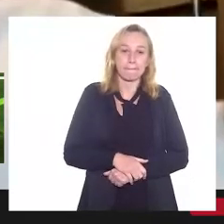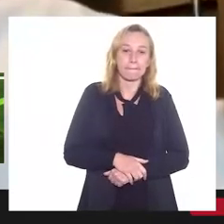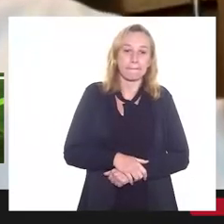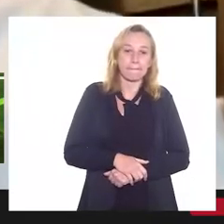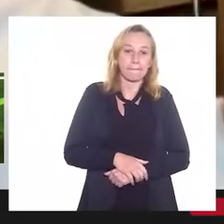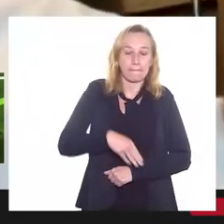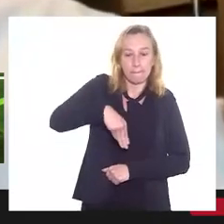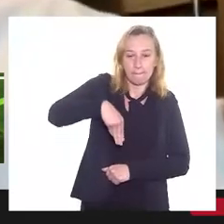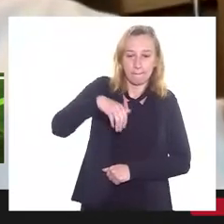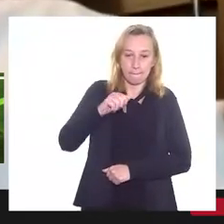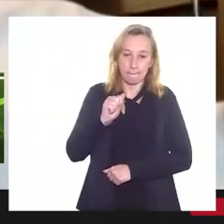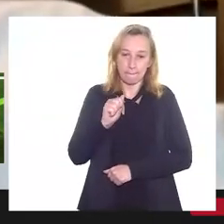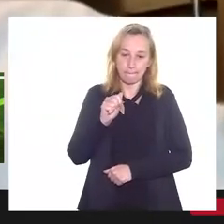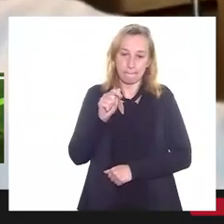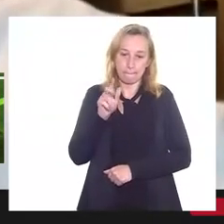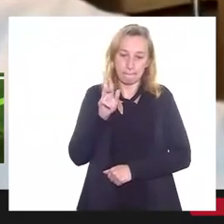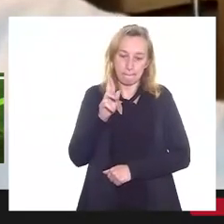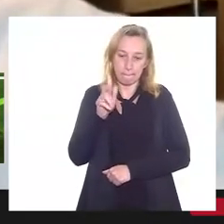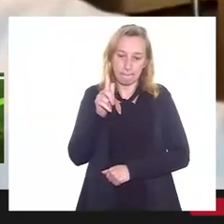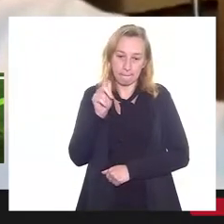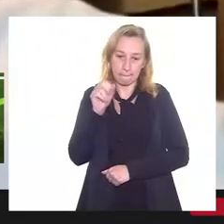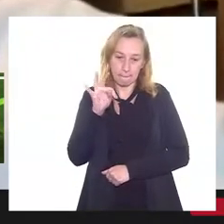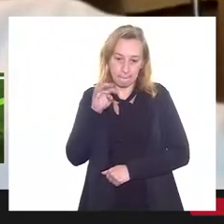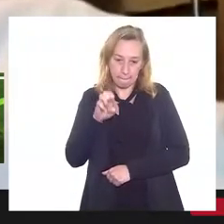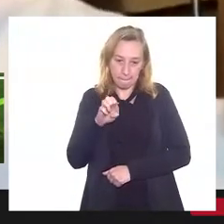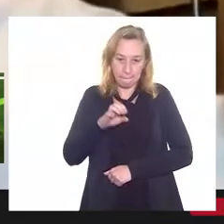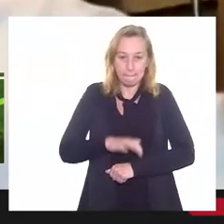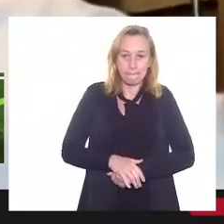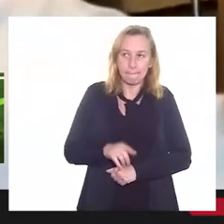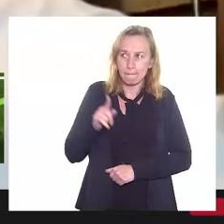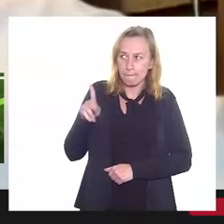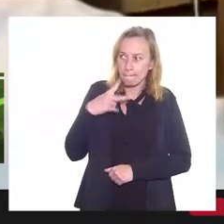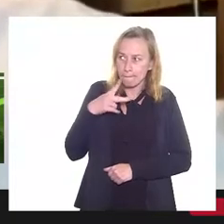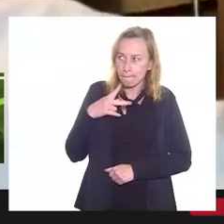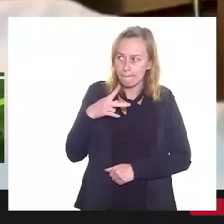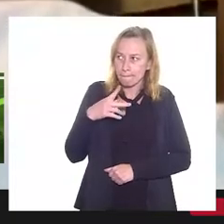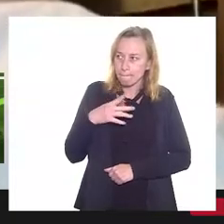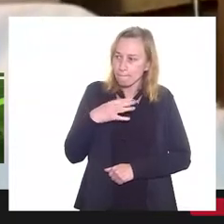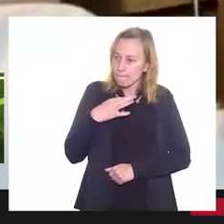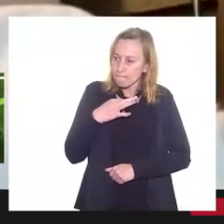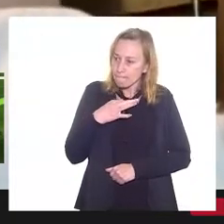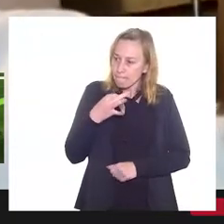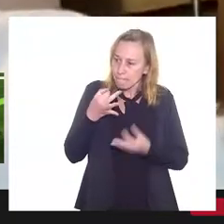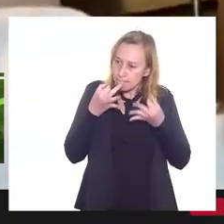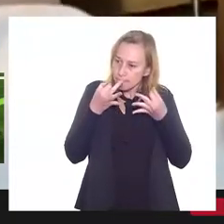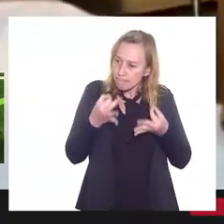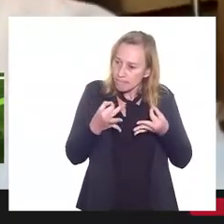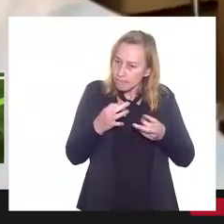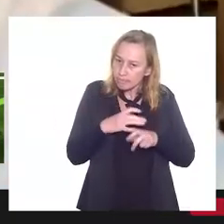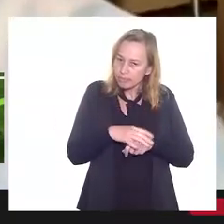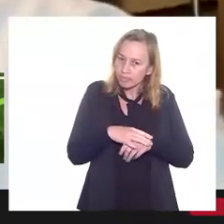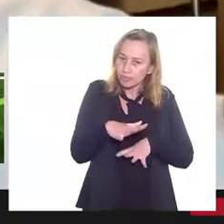e Margareth Ferreira oi e ela chamou muita atenção para a situação na Região dos